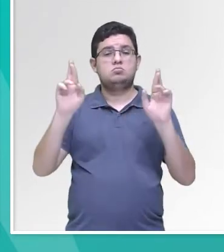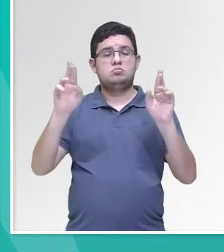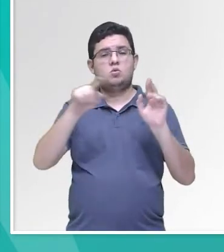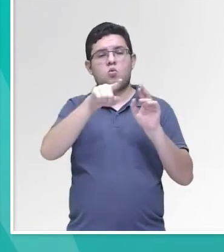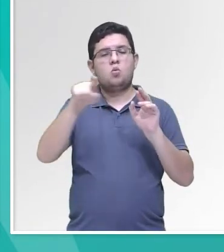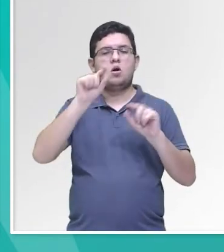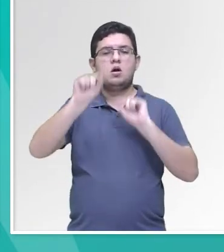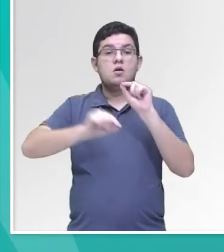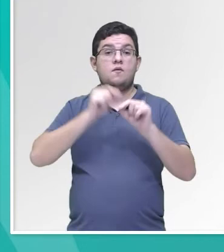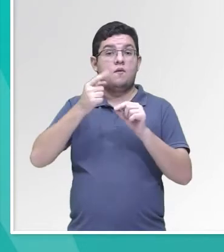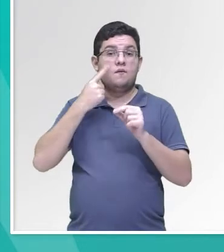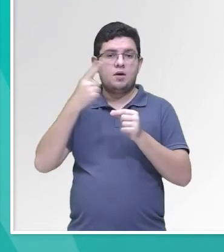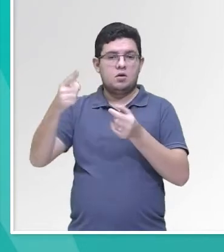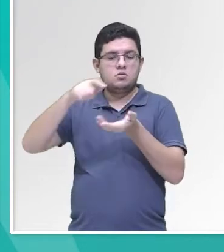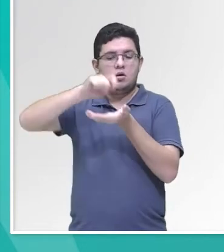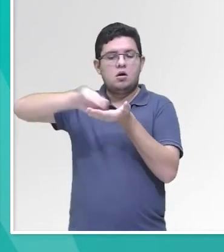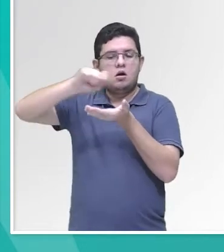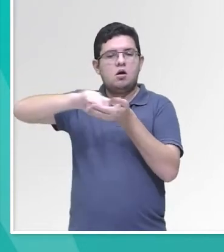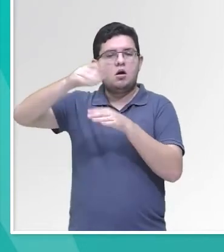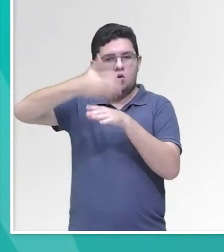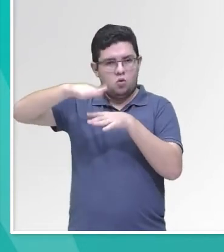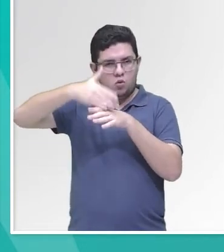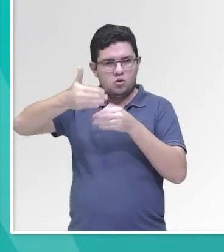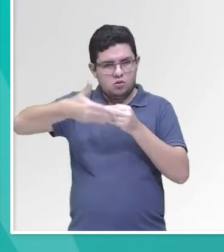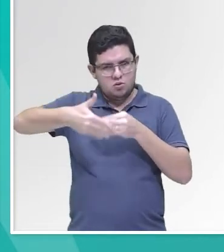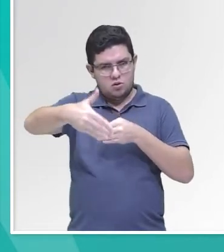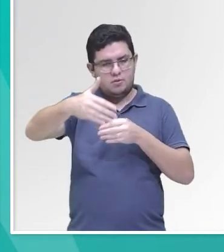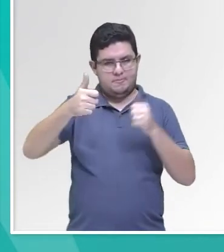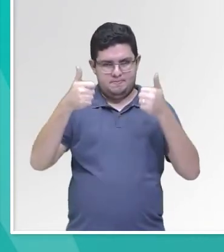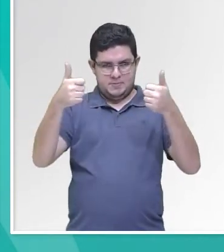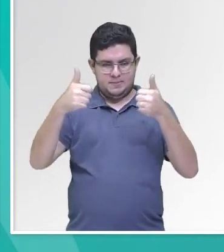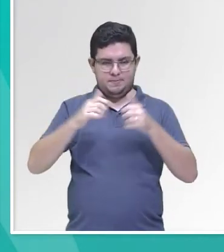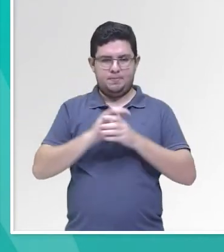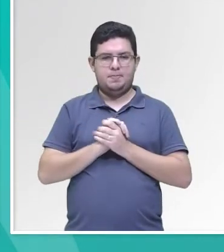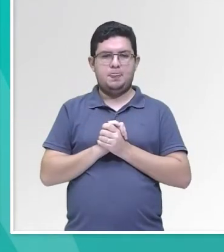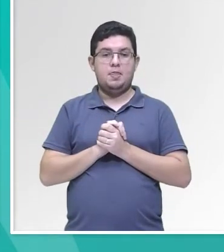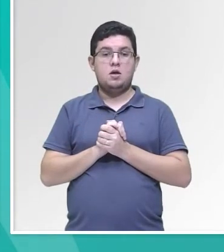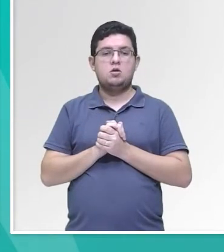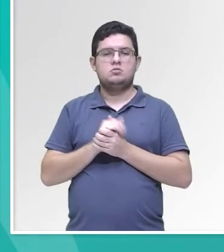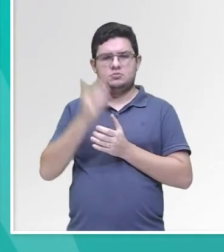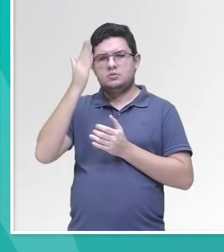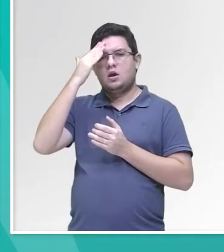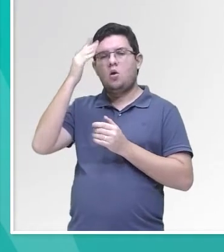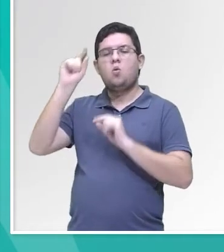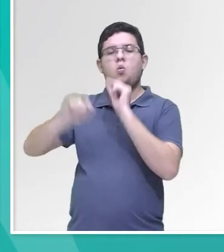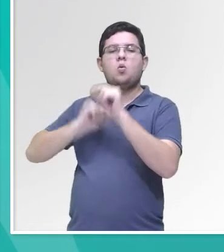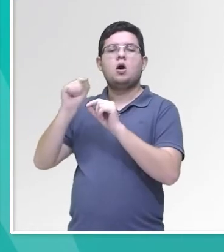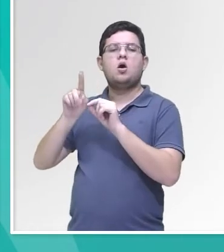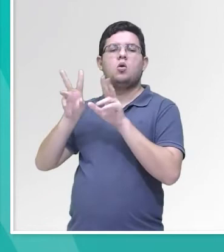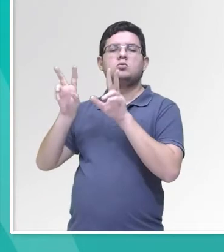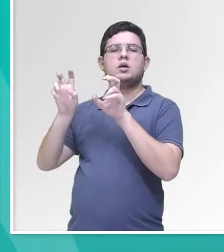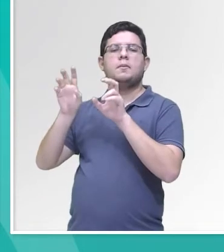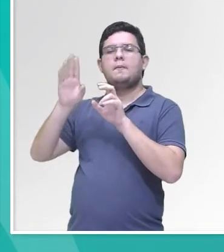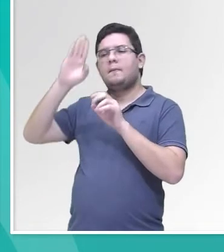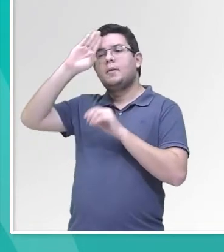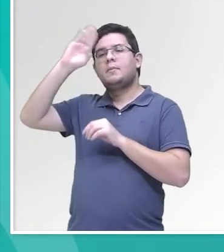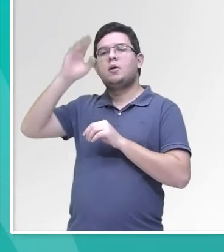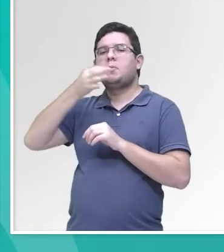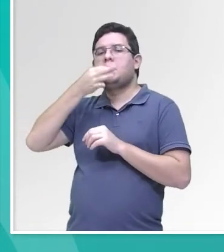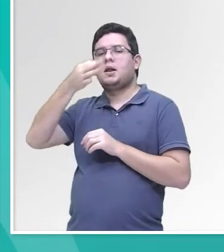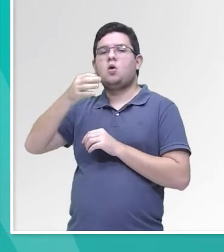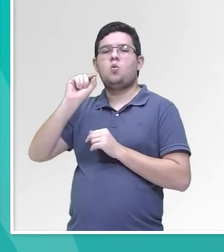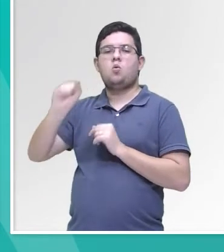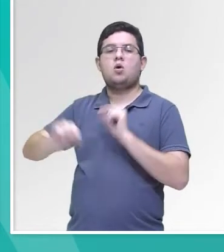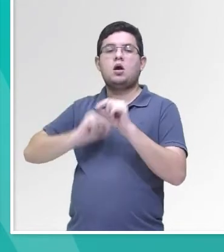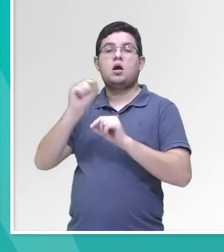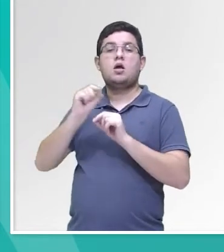fazer agora, iniciar o processo. Beleza? Então, já sei que a tese desse texto aqui é qual? existe um desfavorecimento